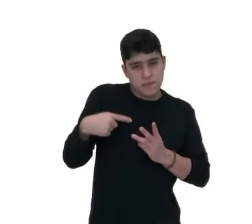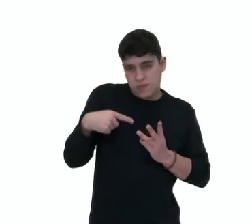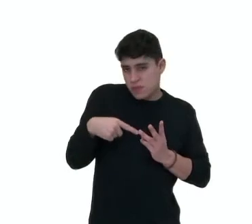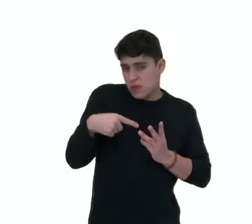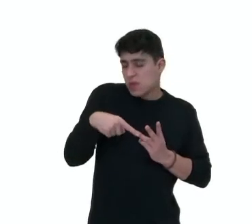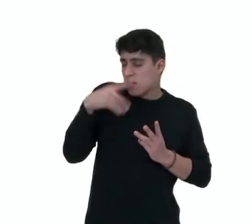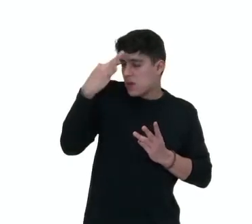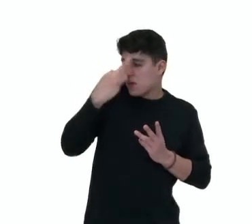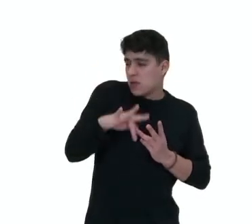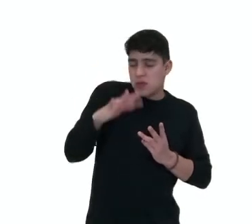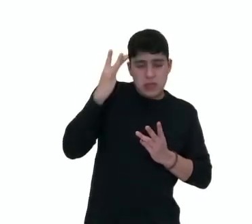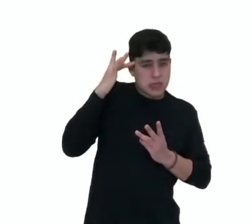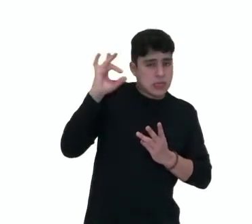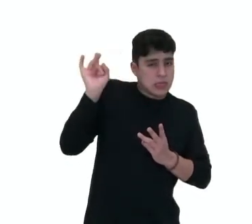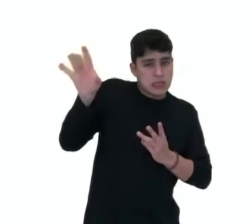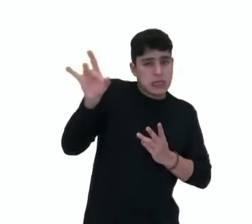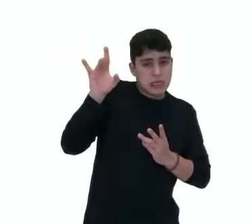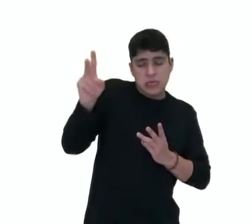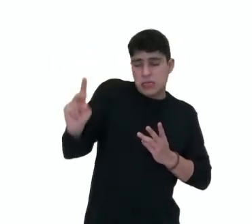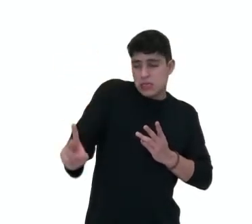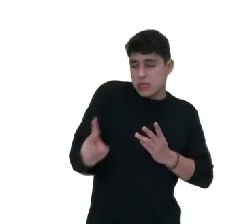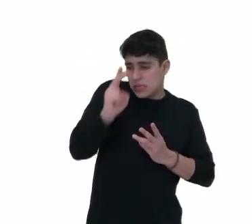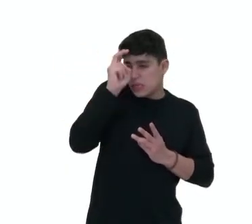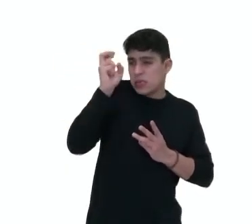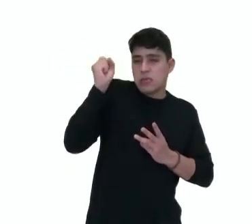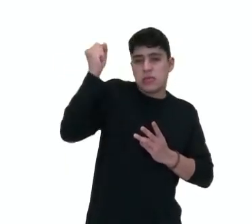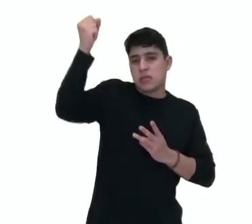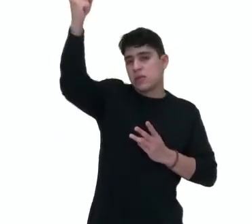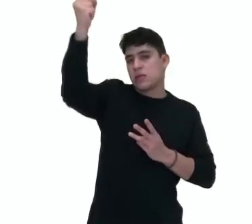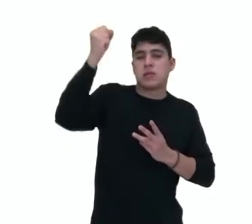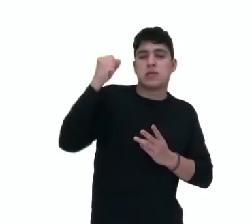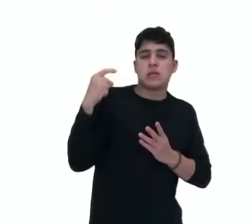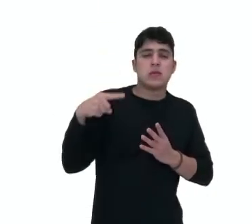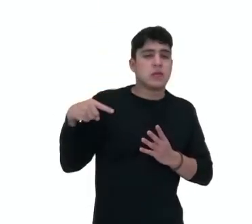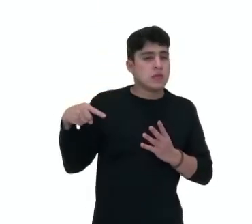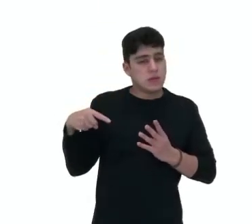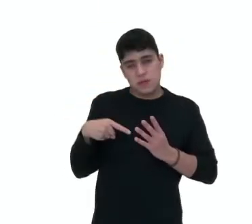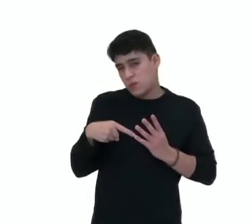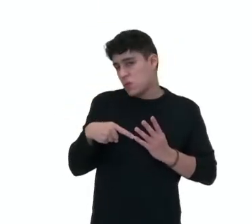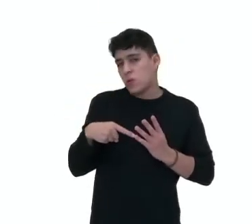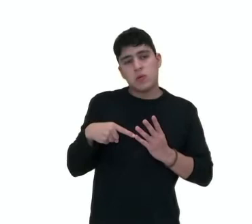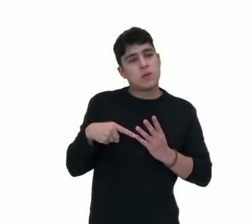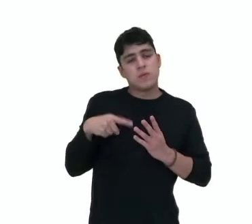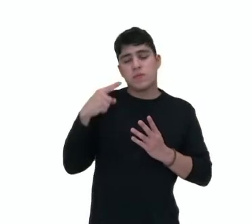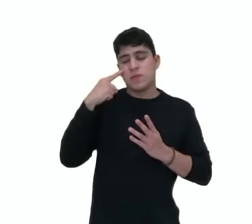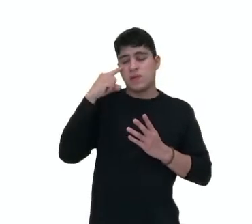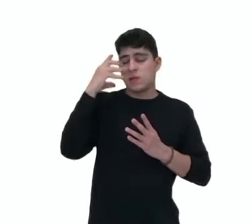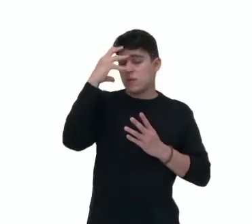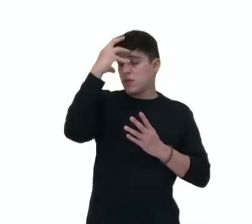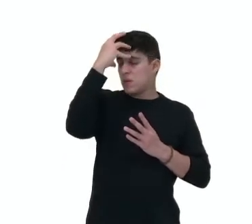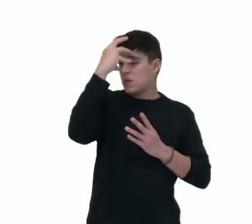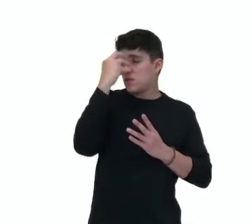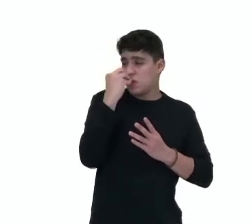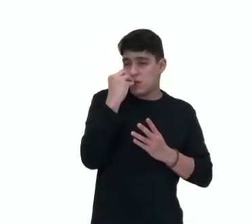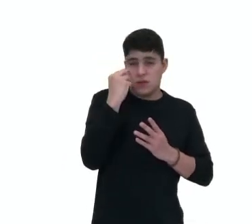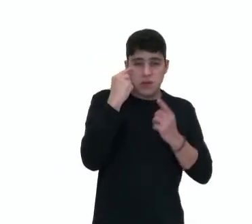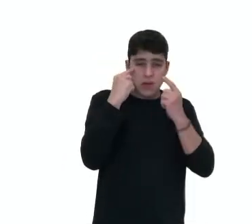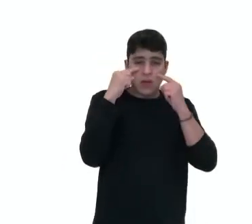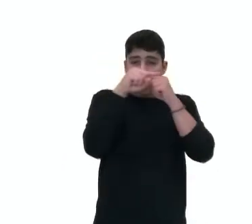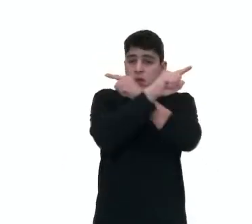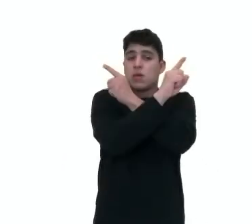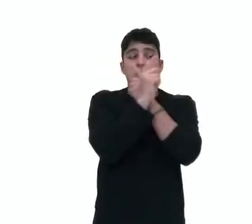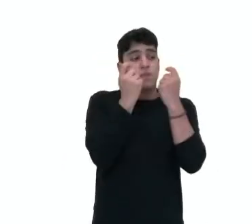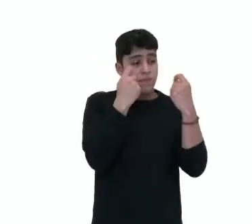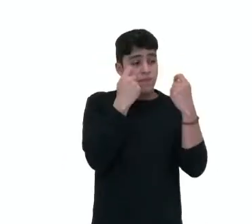Dor de cabeça extremamente forte. Número 4. Perda da visão ou visão dupla, é